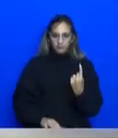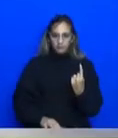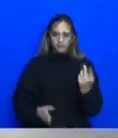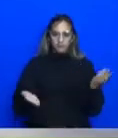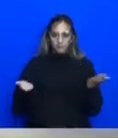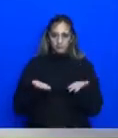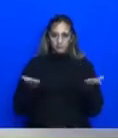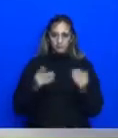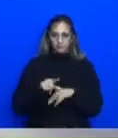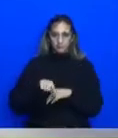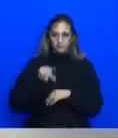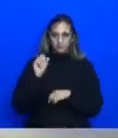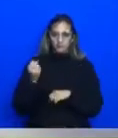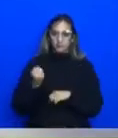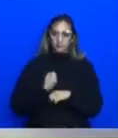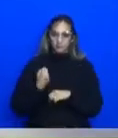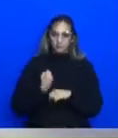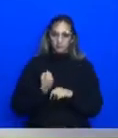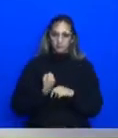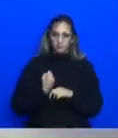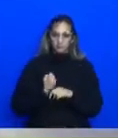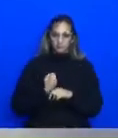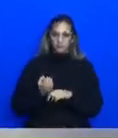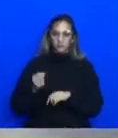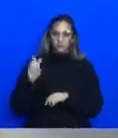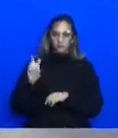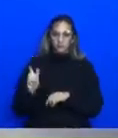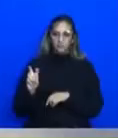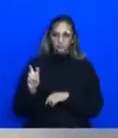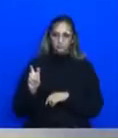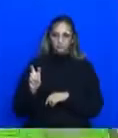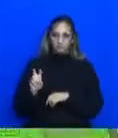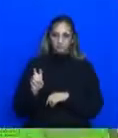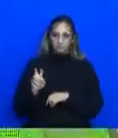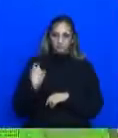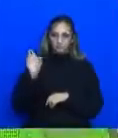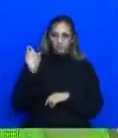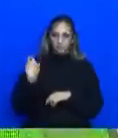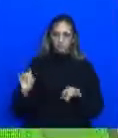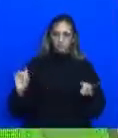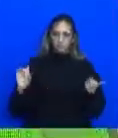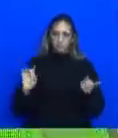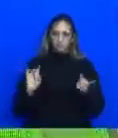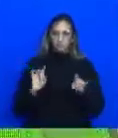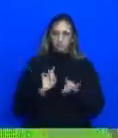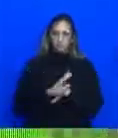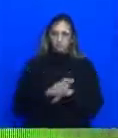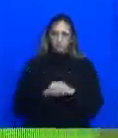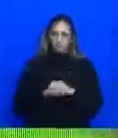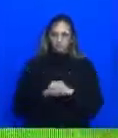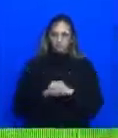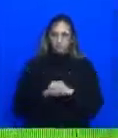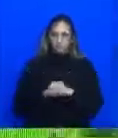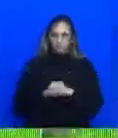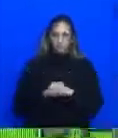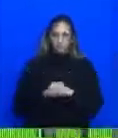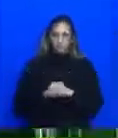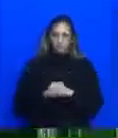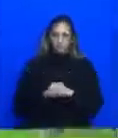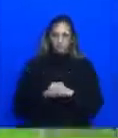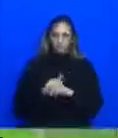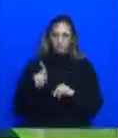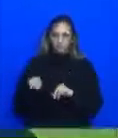E agora sortearemos o número correspondente à coluna número 5. Bola posicionada, valendo. Globo